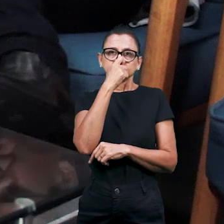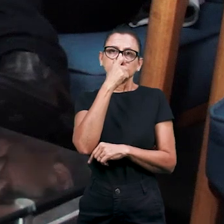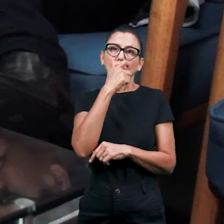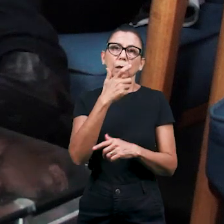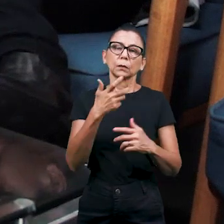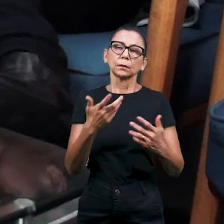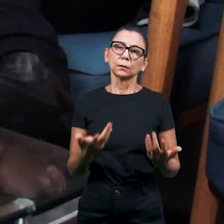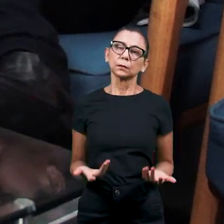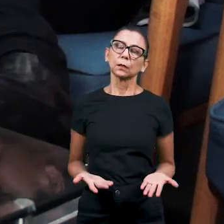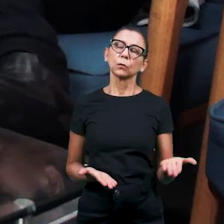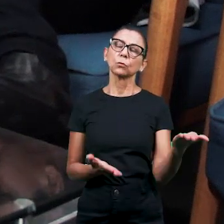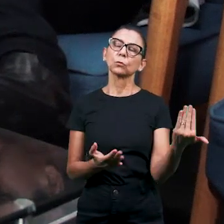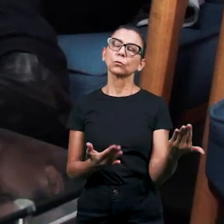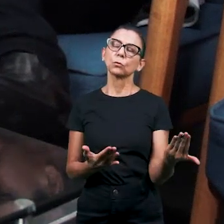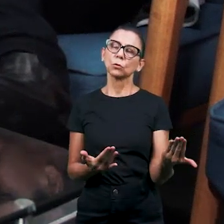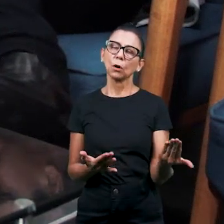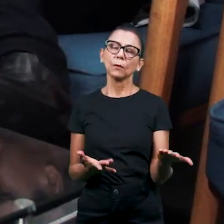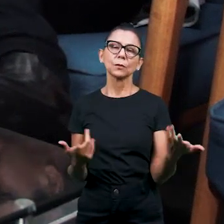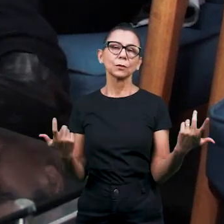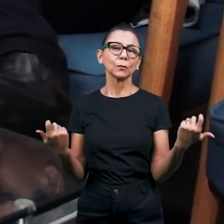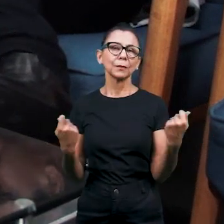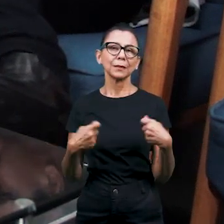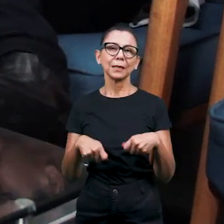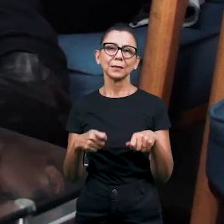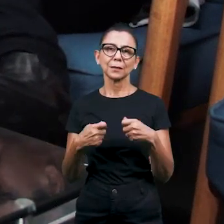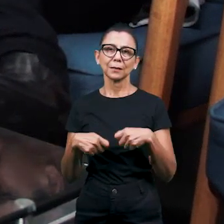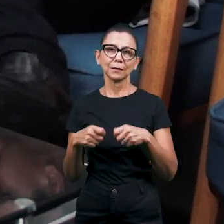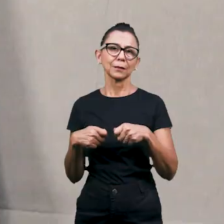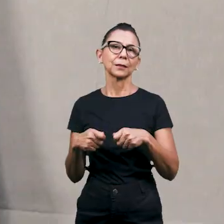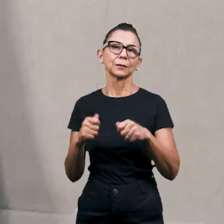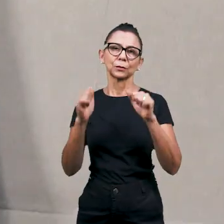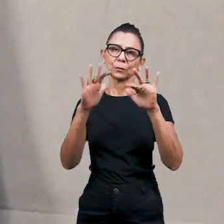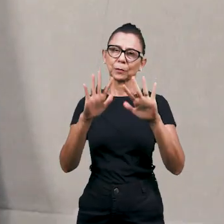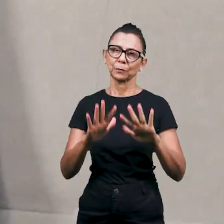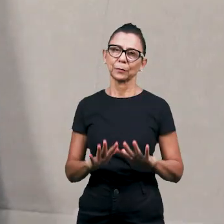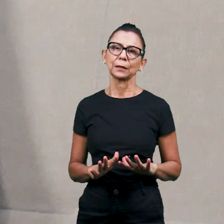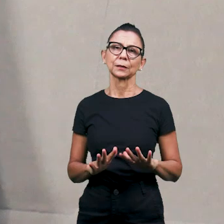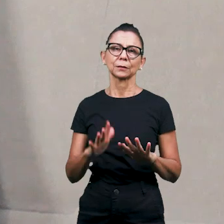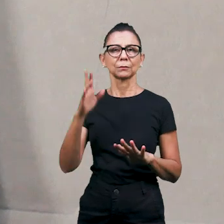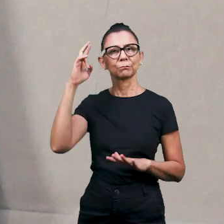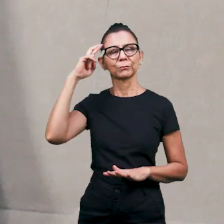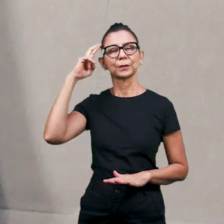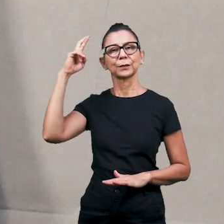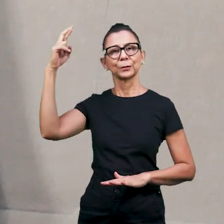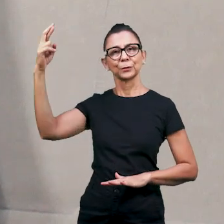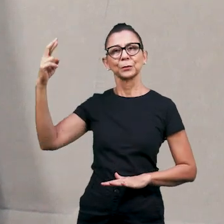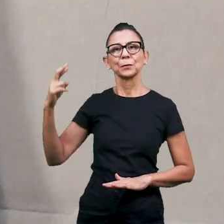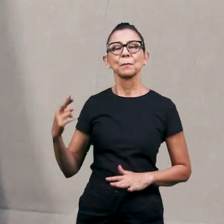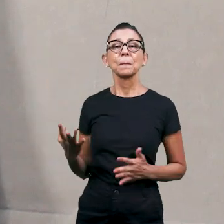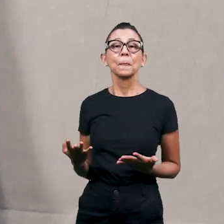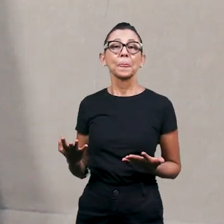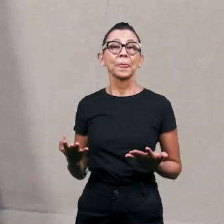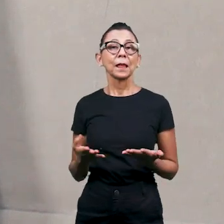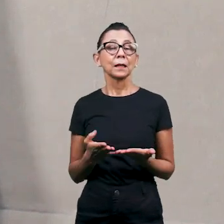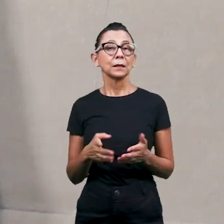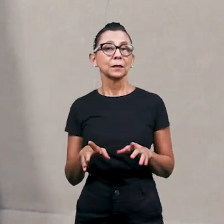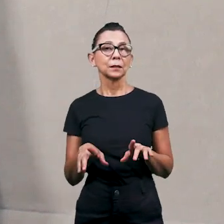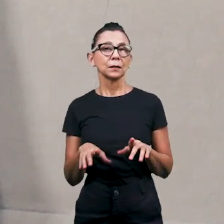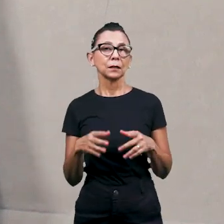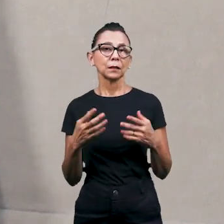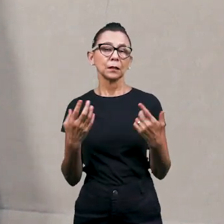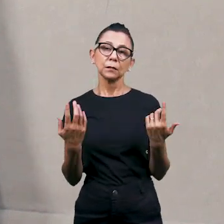jovens estão sedentos, eles estão respondendo ao chamado. E segundo o pastor Josias, né, a capacidade